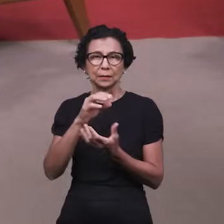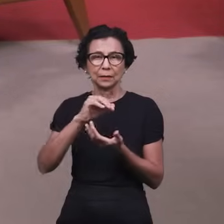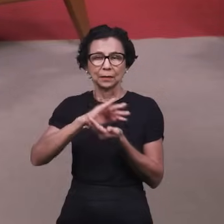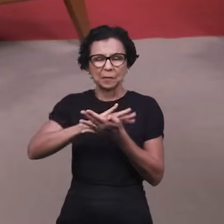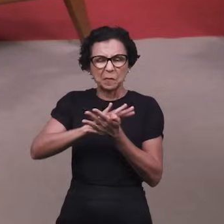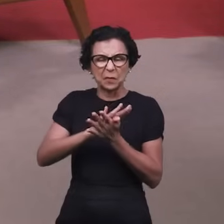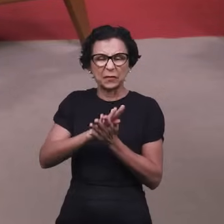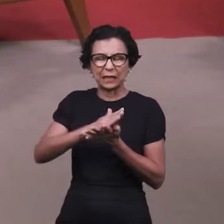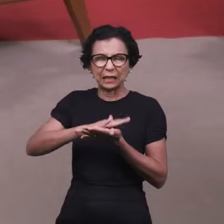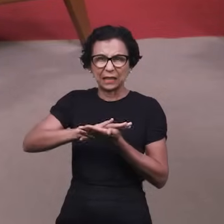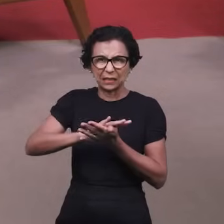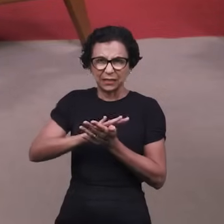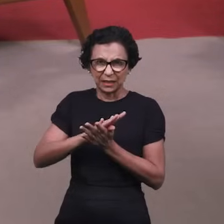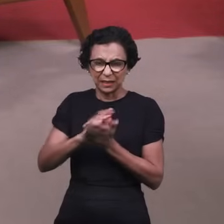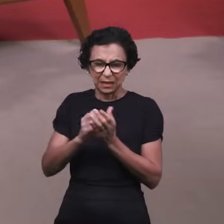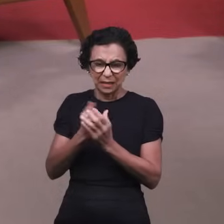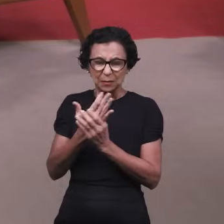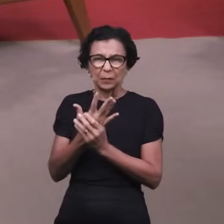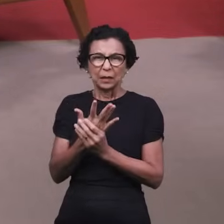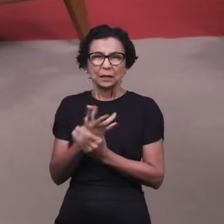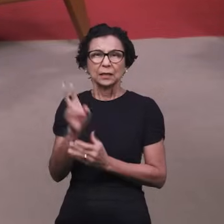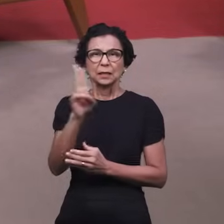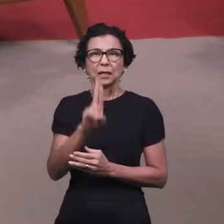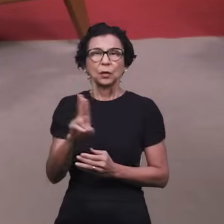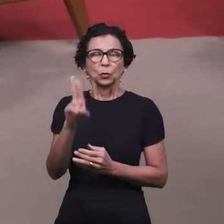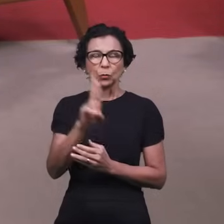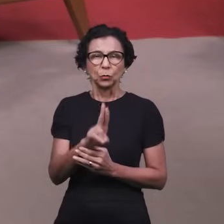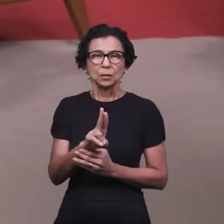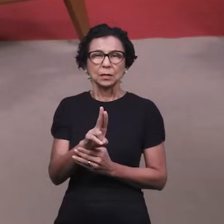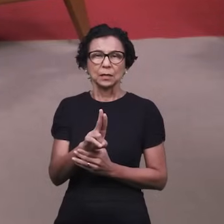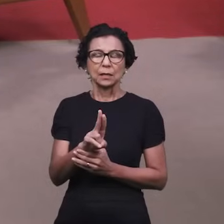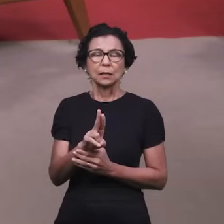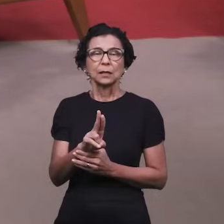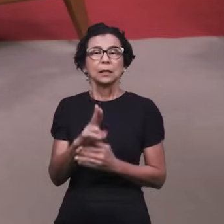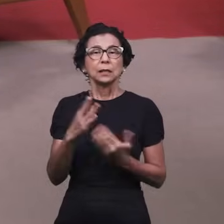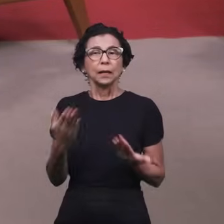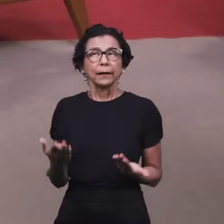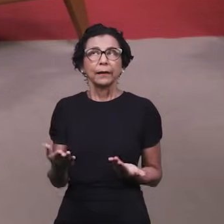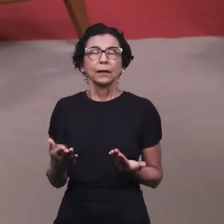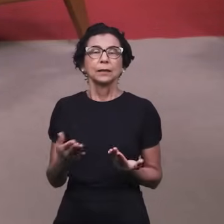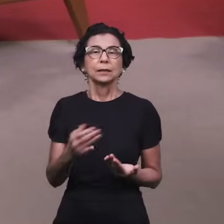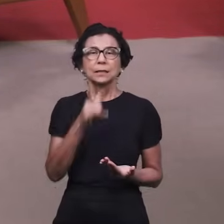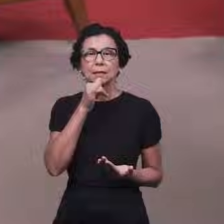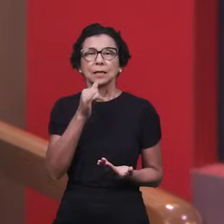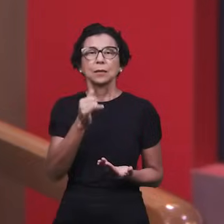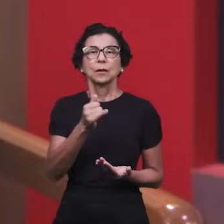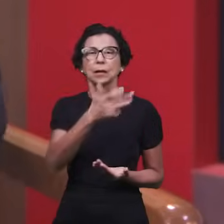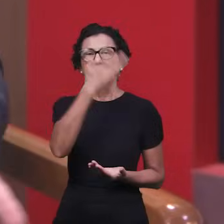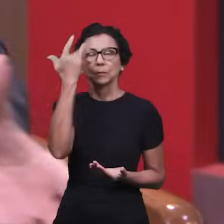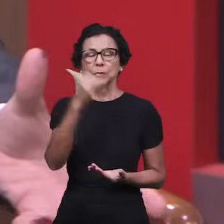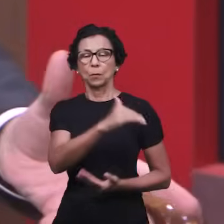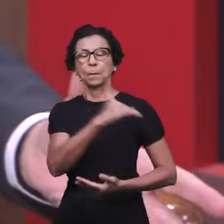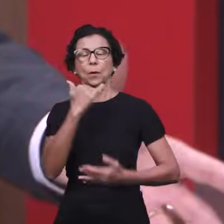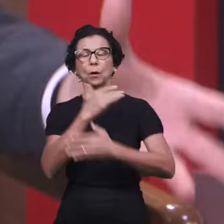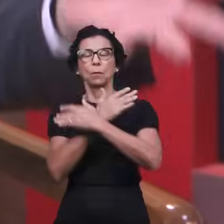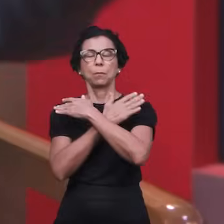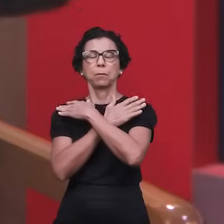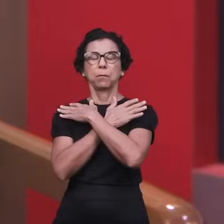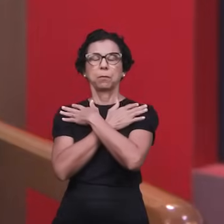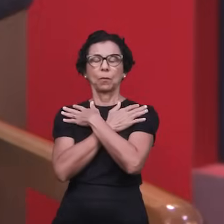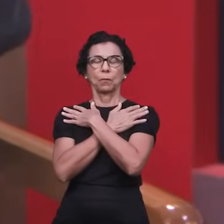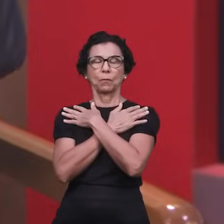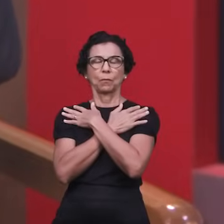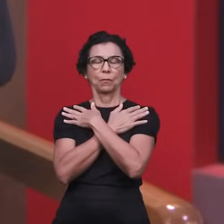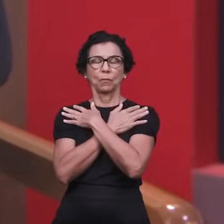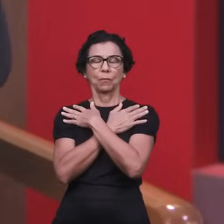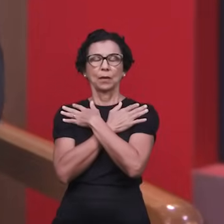Sérgio. Então, mesmo em meio às grandes lutas, às provas, aquele que está no caminho, ou seja, quem está